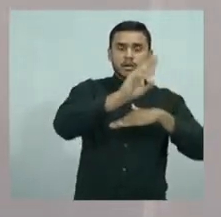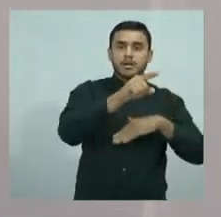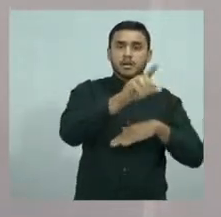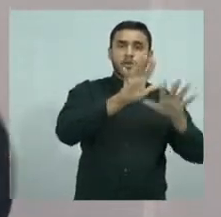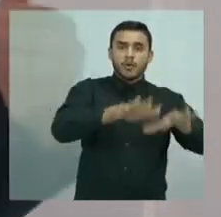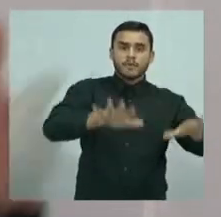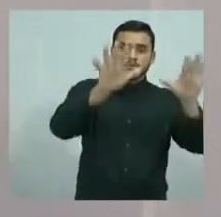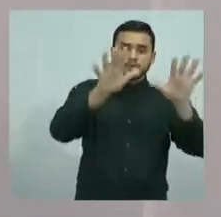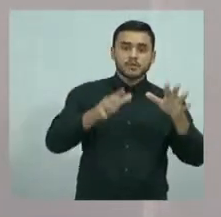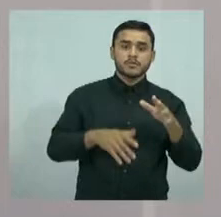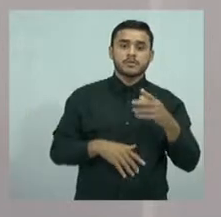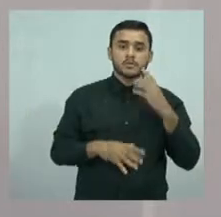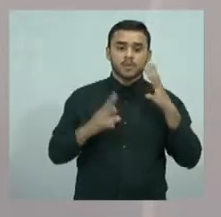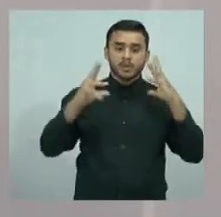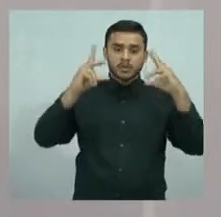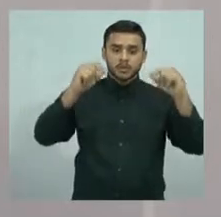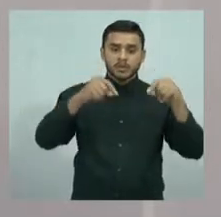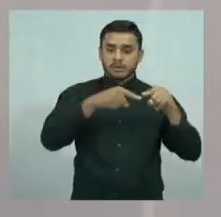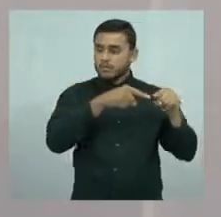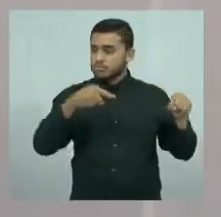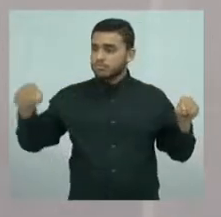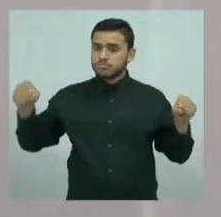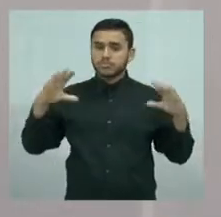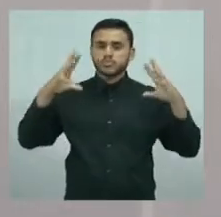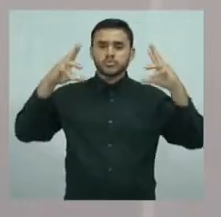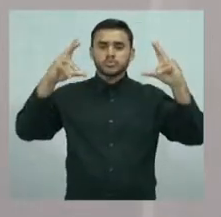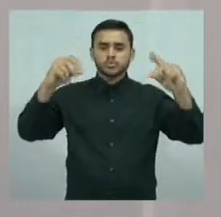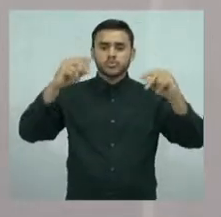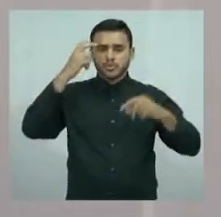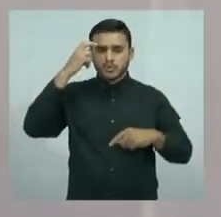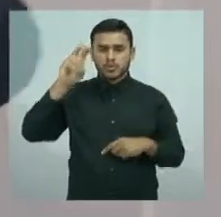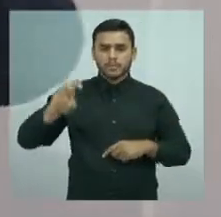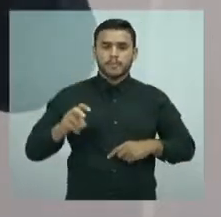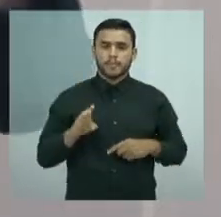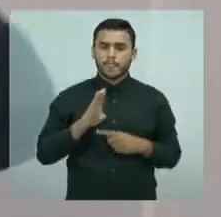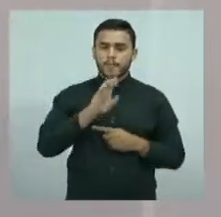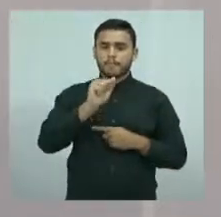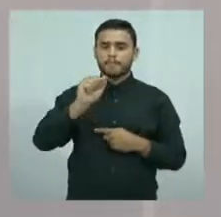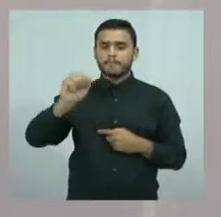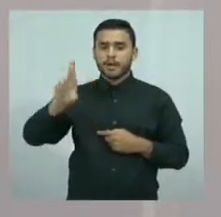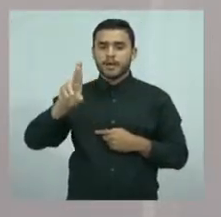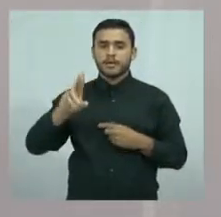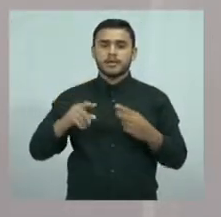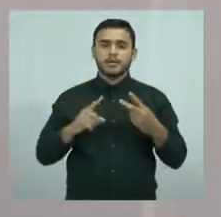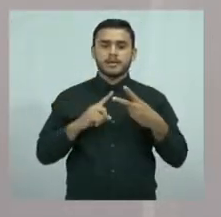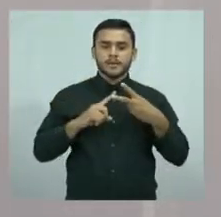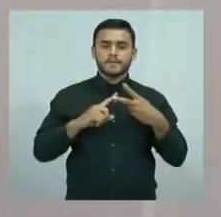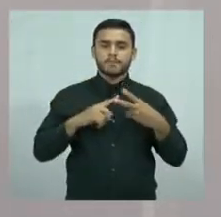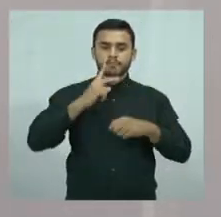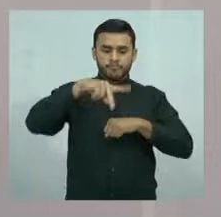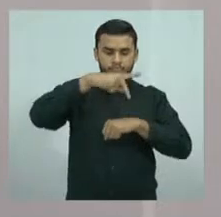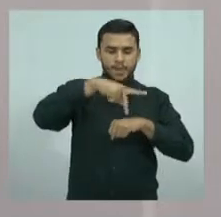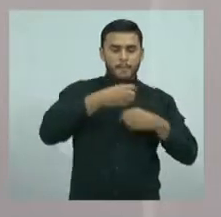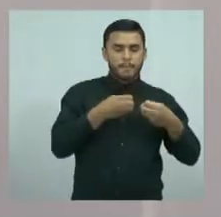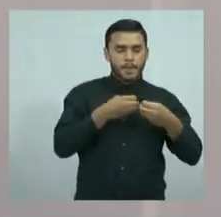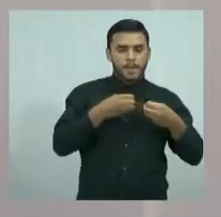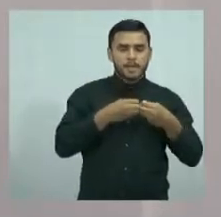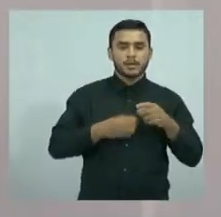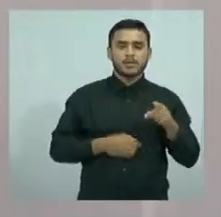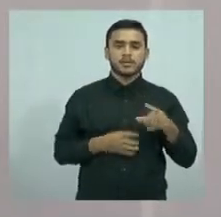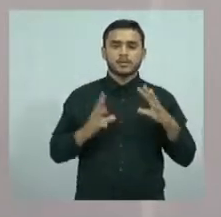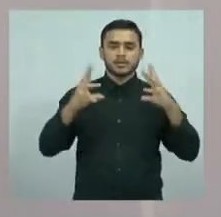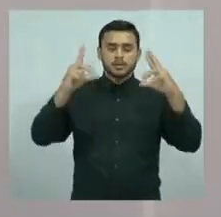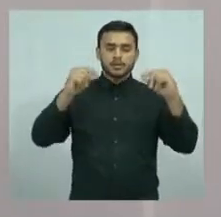fundo, que ela se torne um corredor cultural. Pela presença de bares, pela presença da praça, pela presença